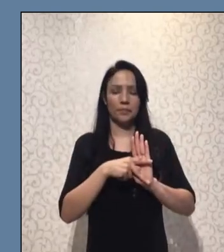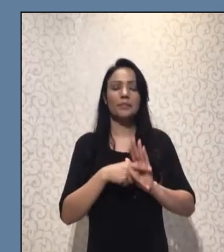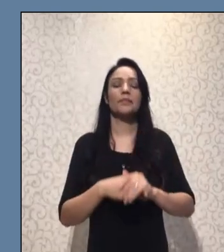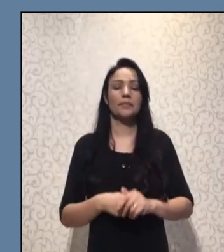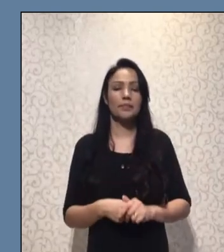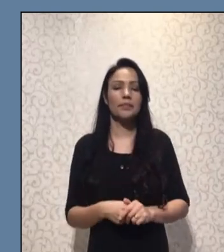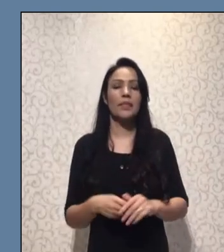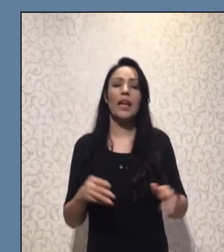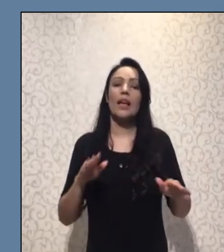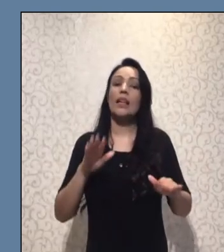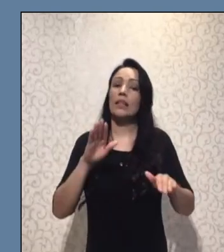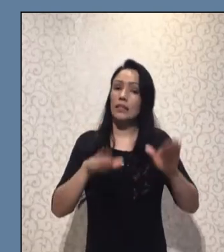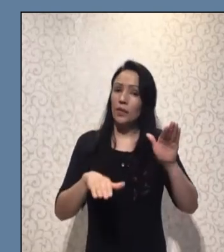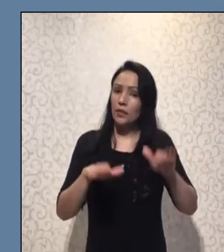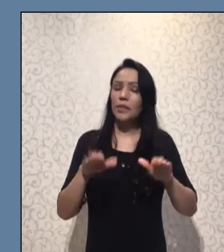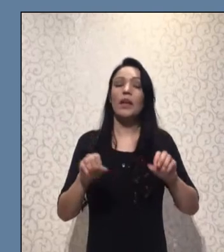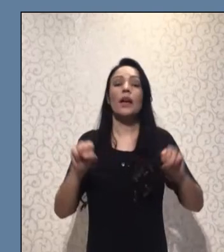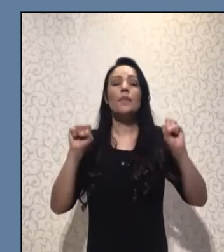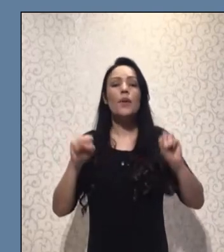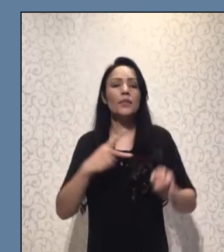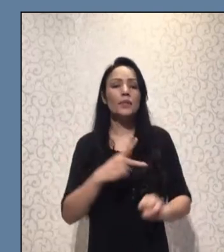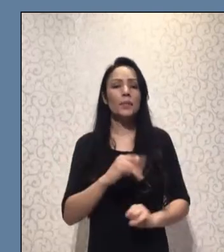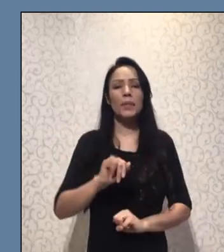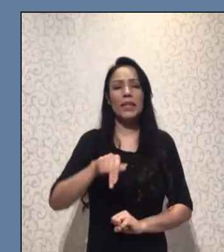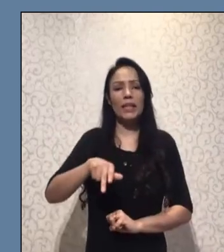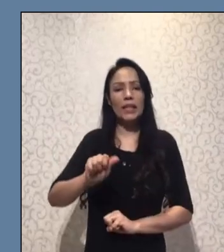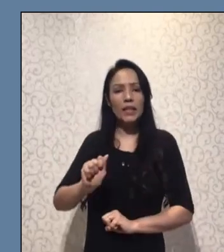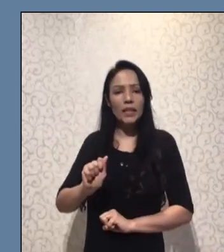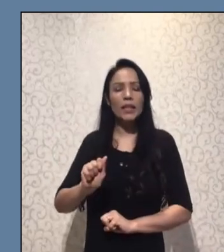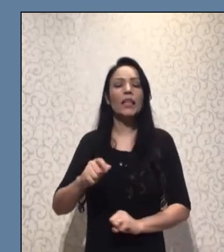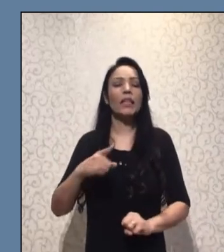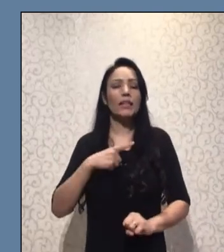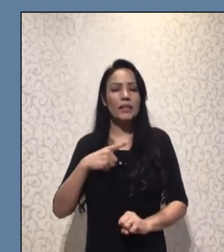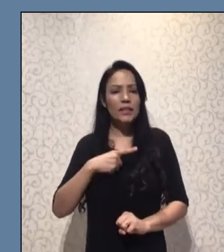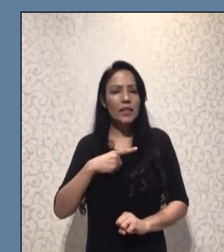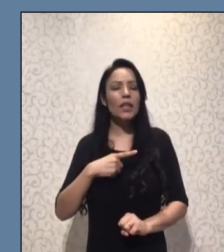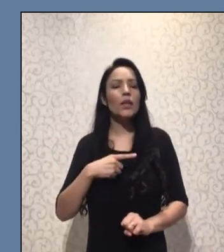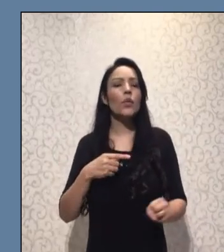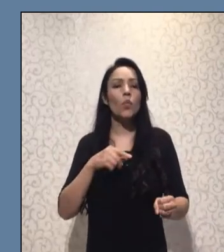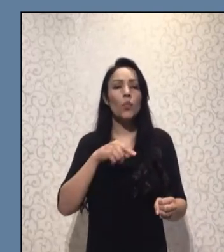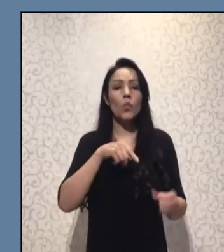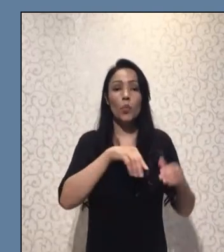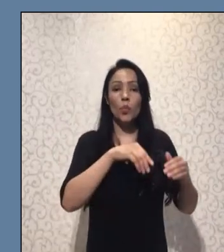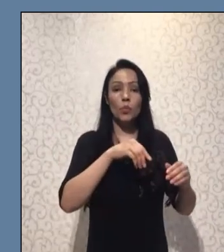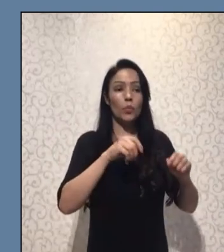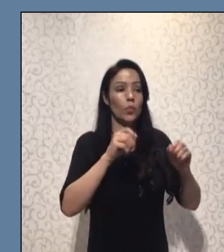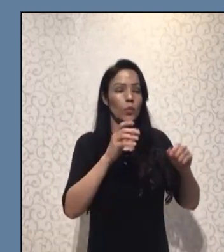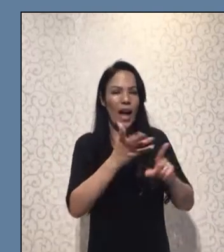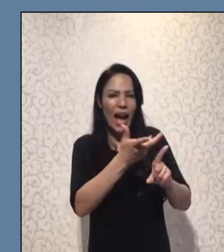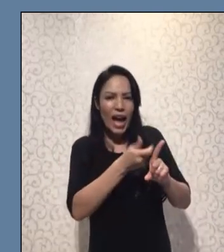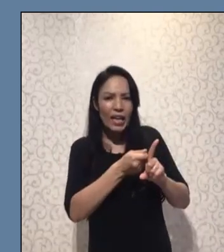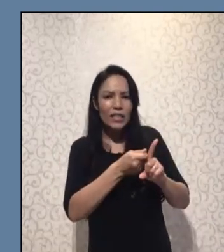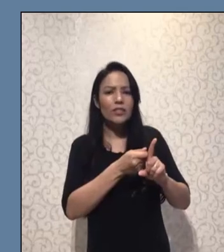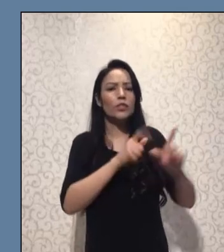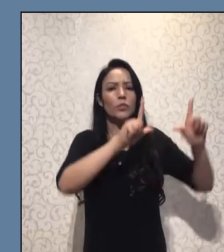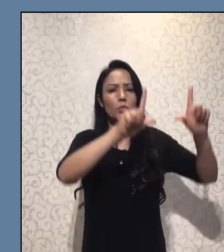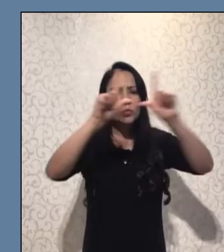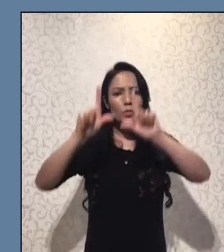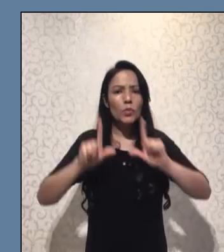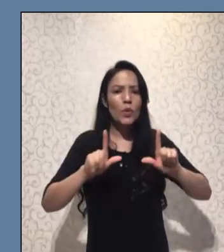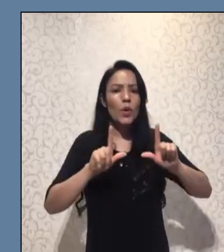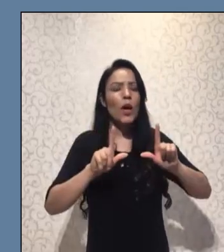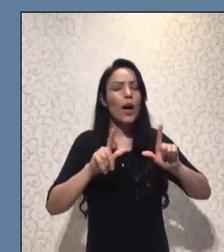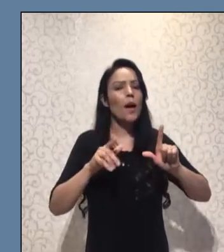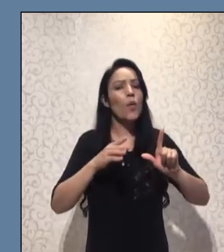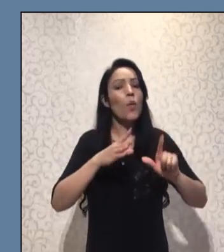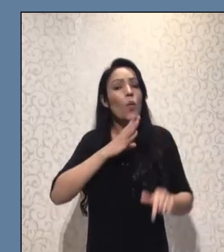talvez o apelo da Pinacoteca, a Pinacoteca também tem um acervo mais conhecido do século XIX, uma